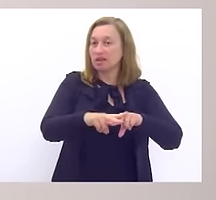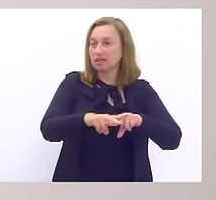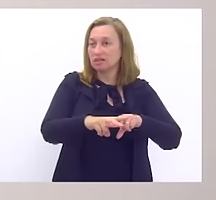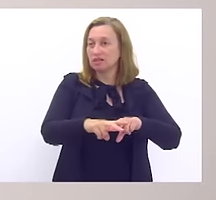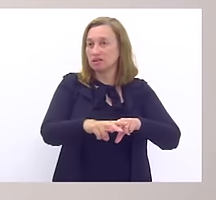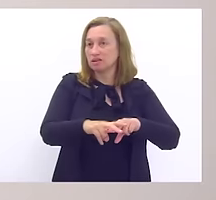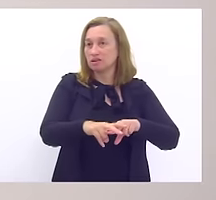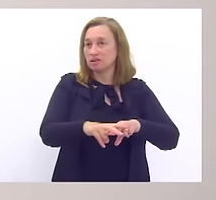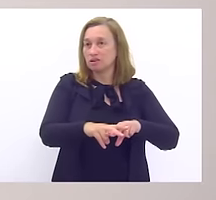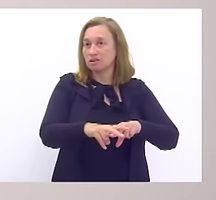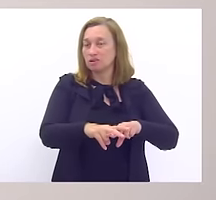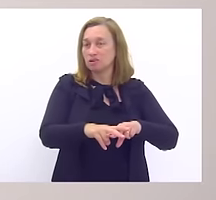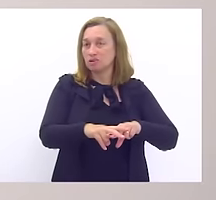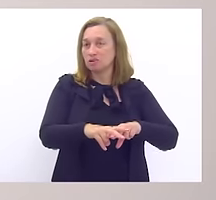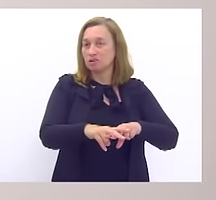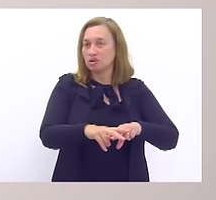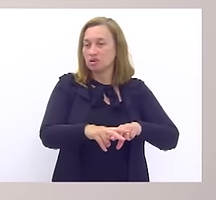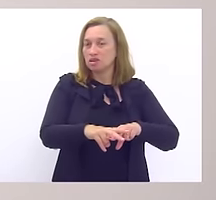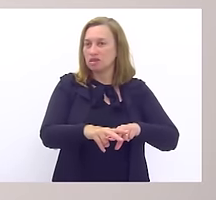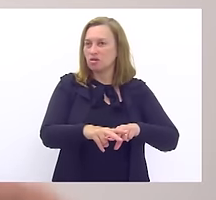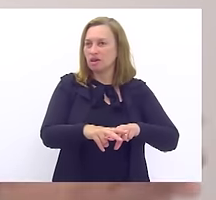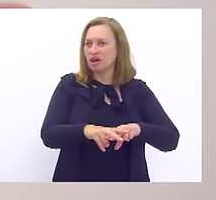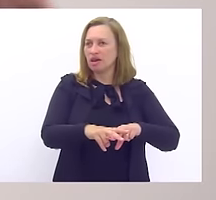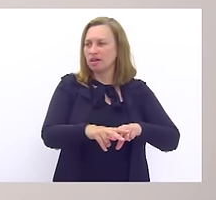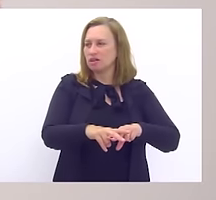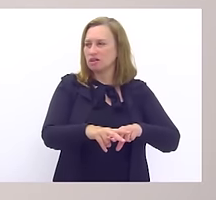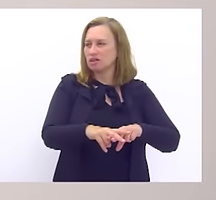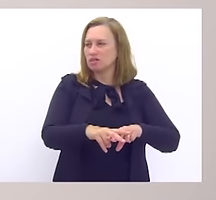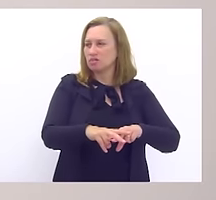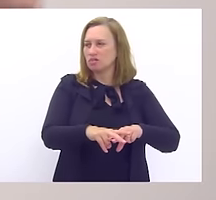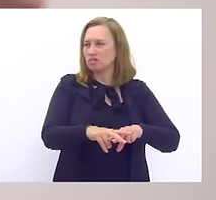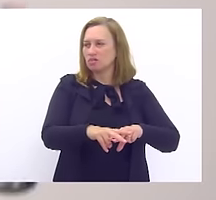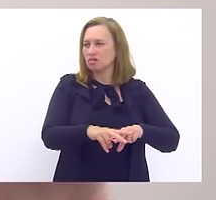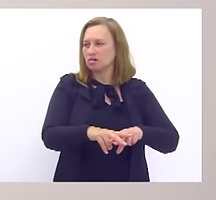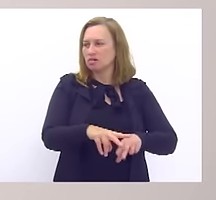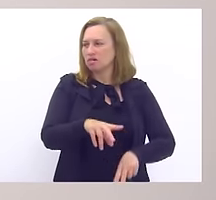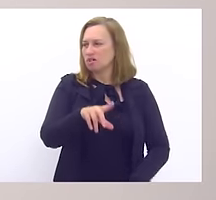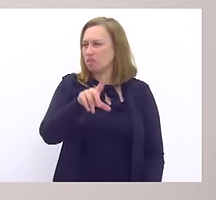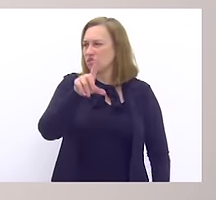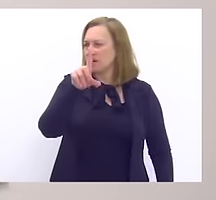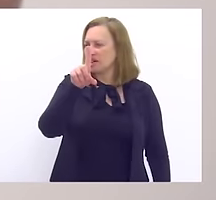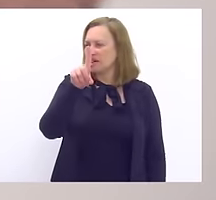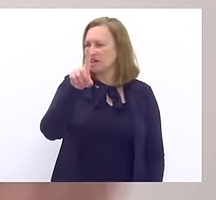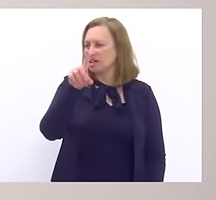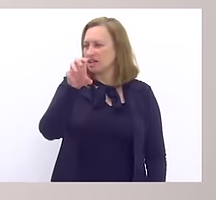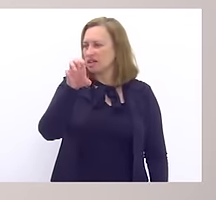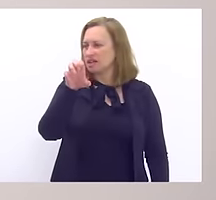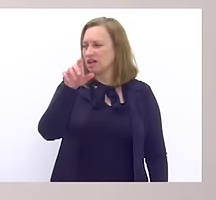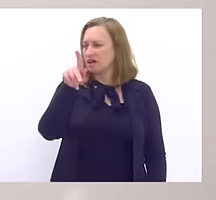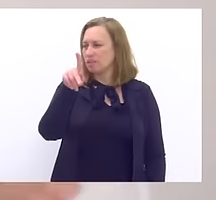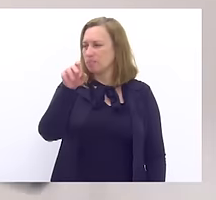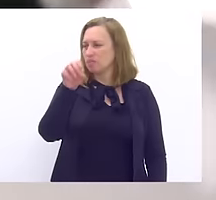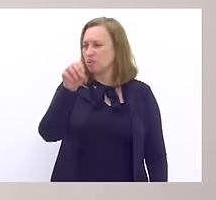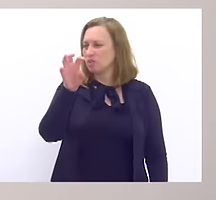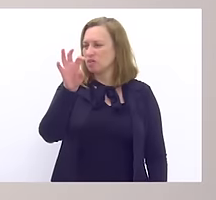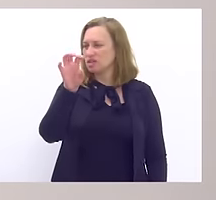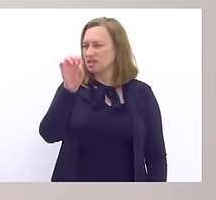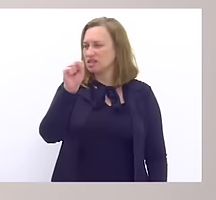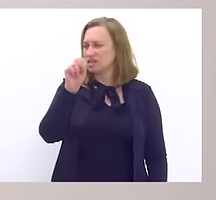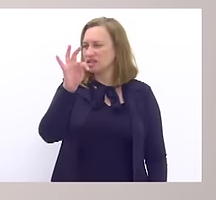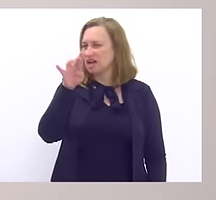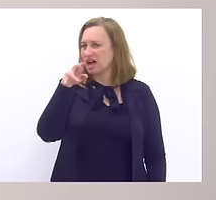ser depositado Infiel Então já vem lá de trás isso e eles não vão falar nada eu tenho centenas de pergunta